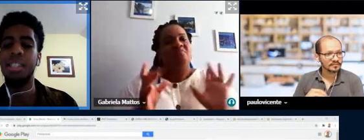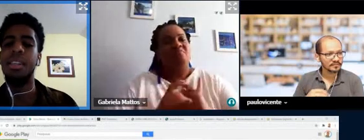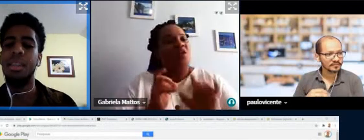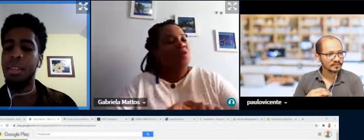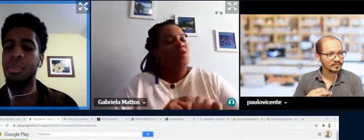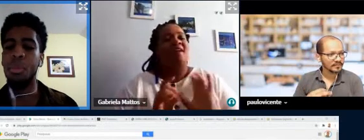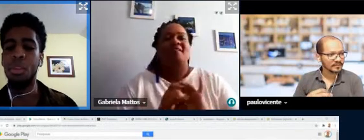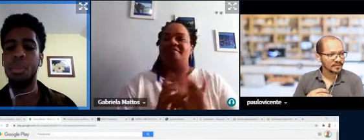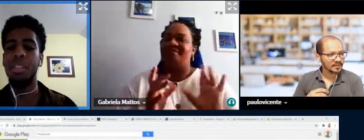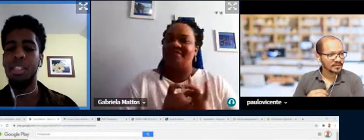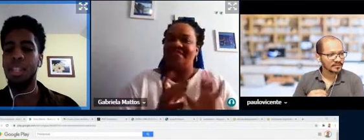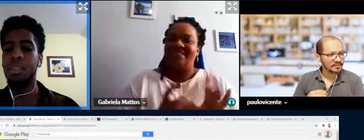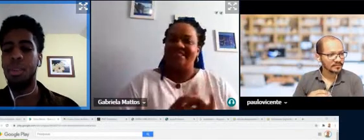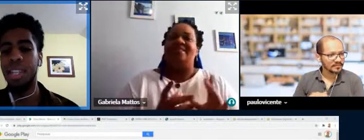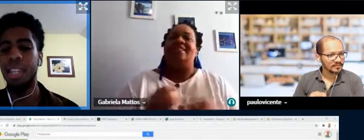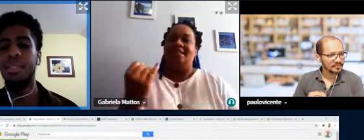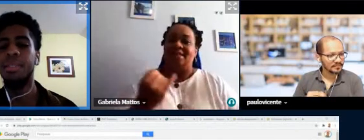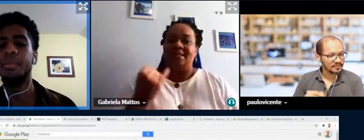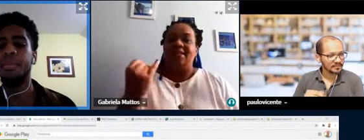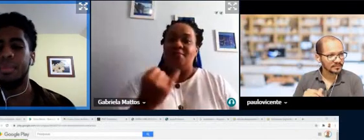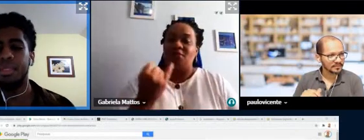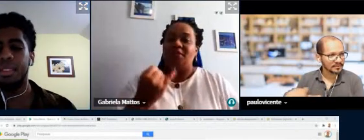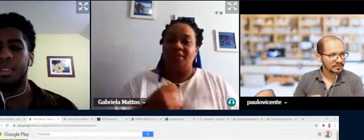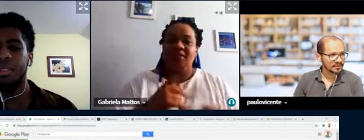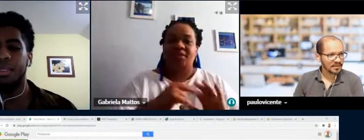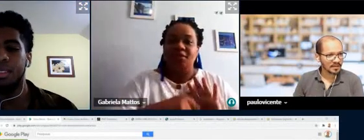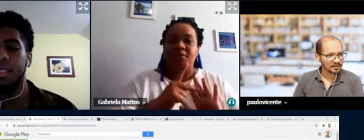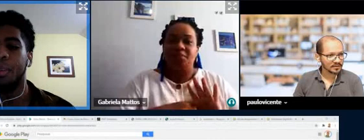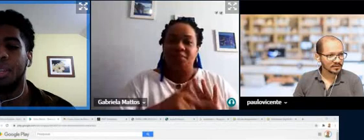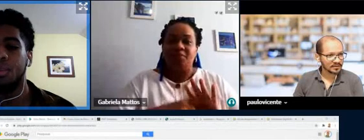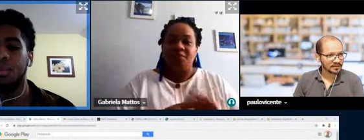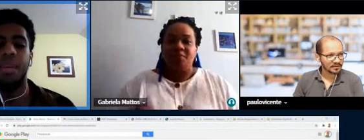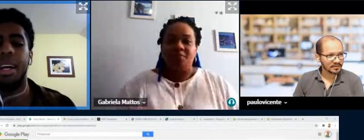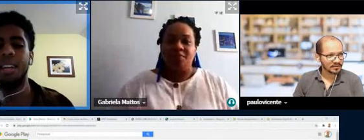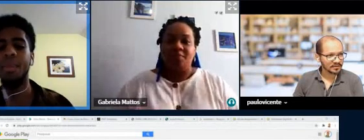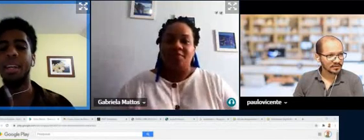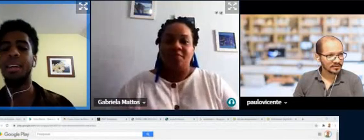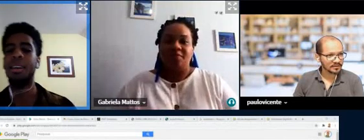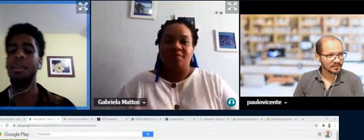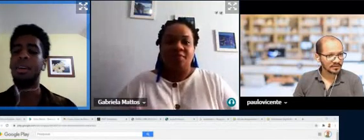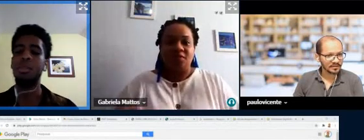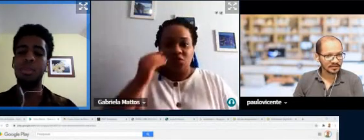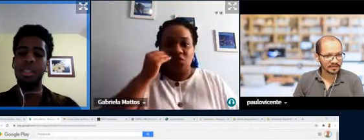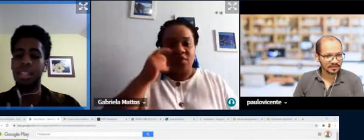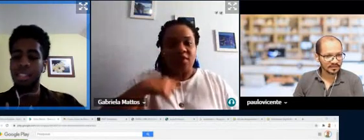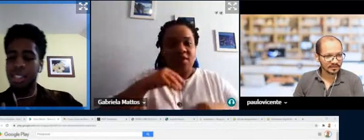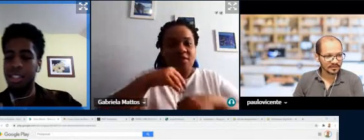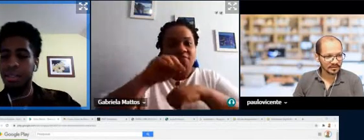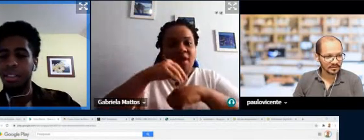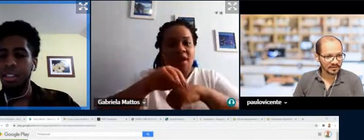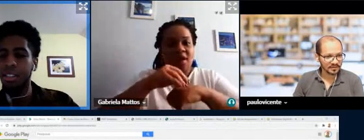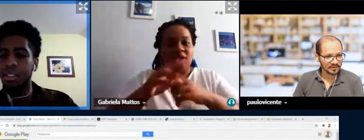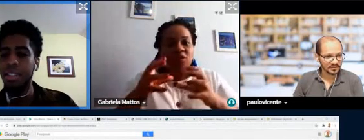gente, que foi muito importante para esse projeto. Se eu tenho mais algum recado para dar à turma antes da